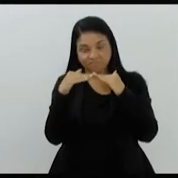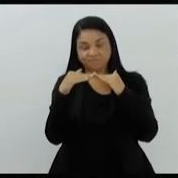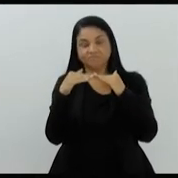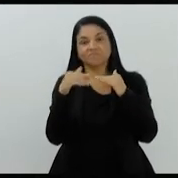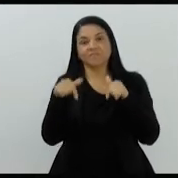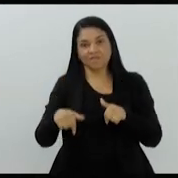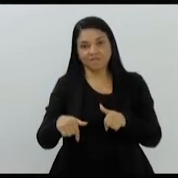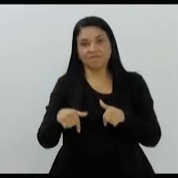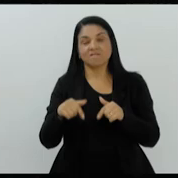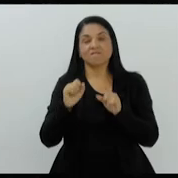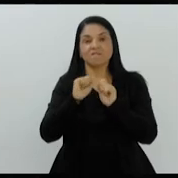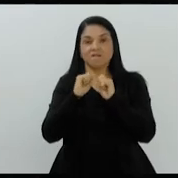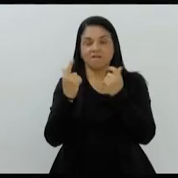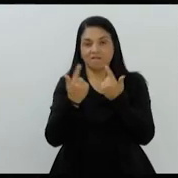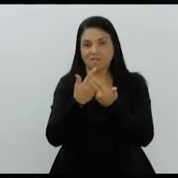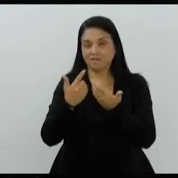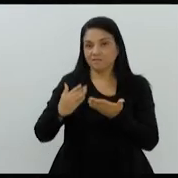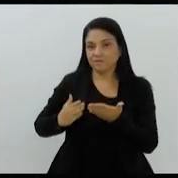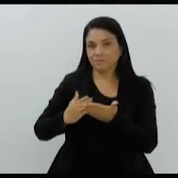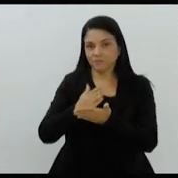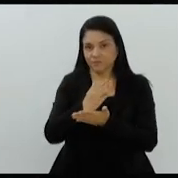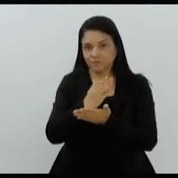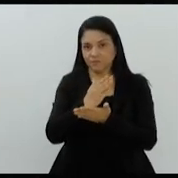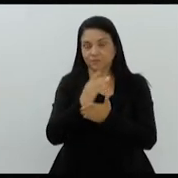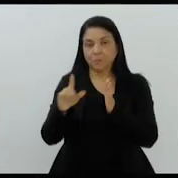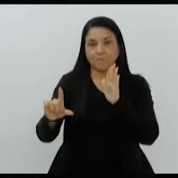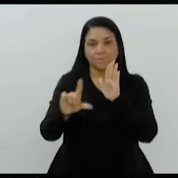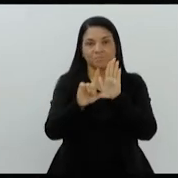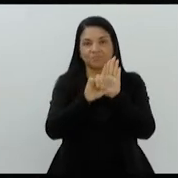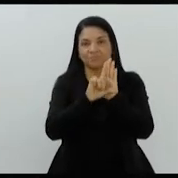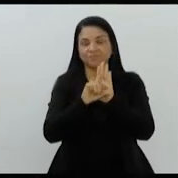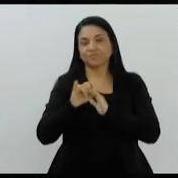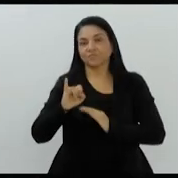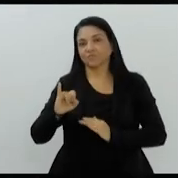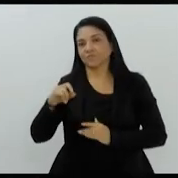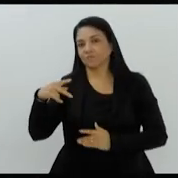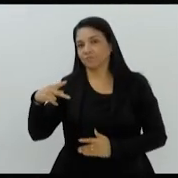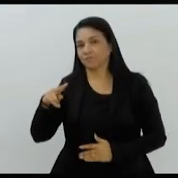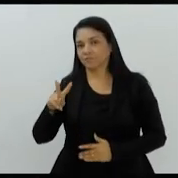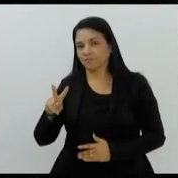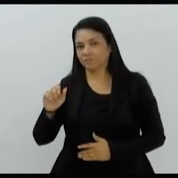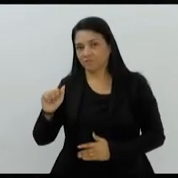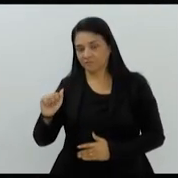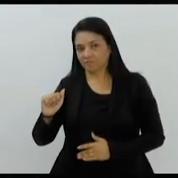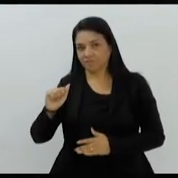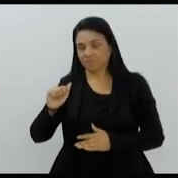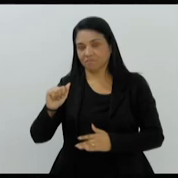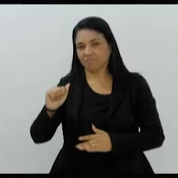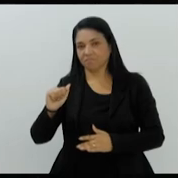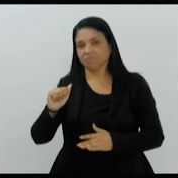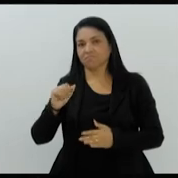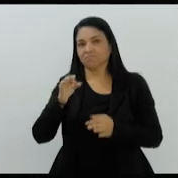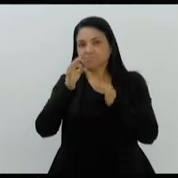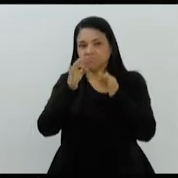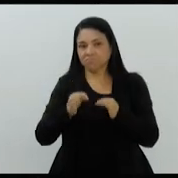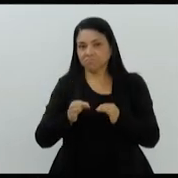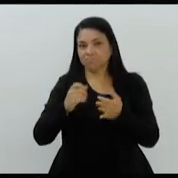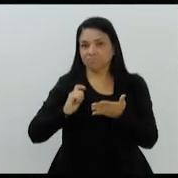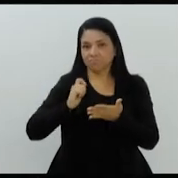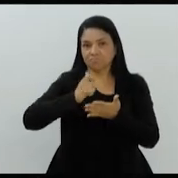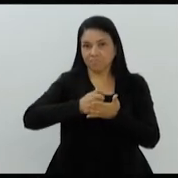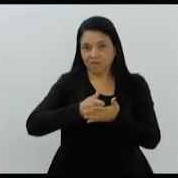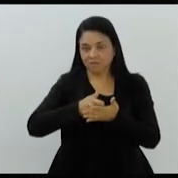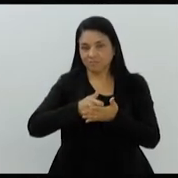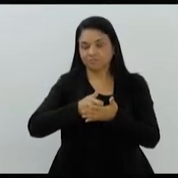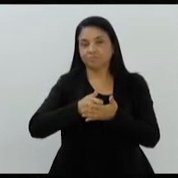esta casa aprovou a lei do IPVA em dia, para que os devedores